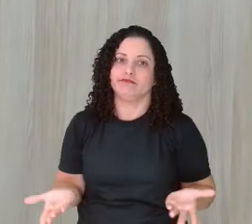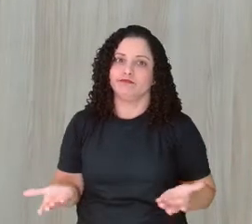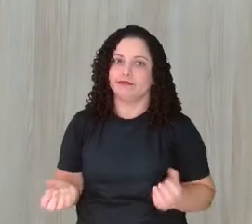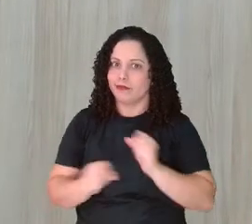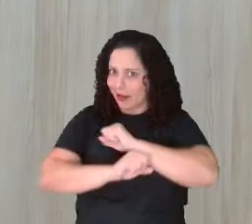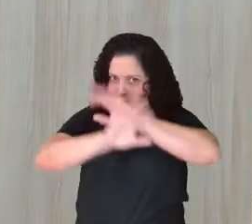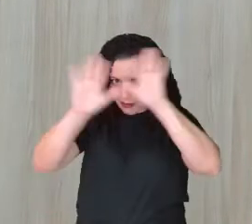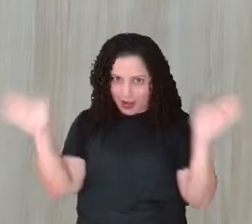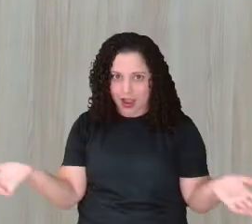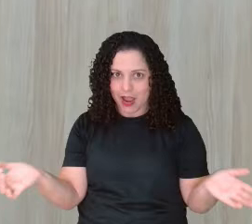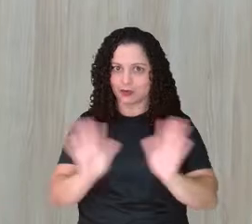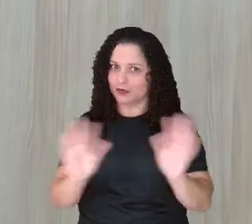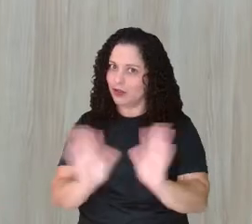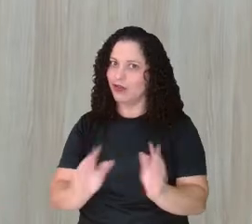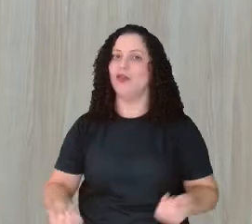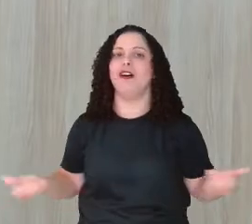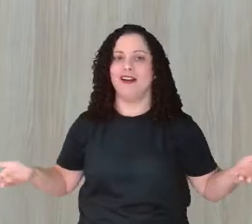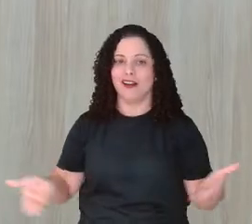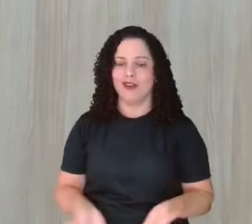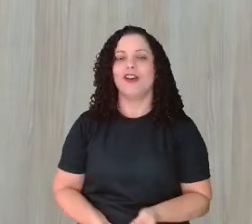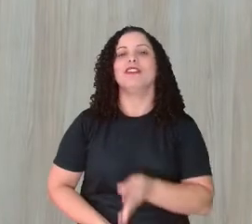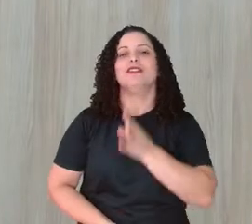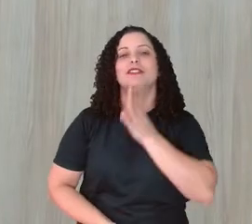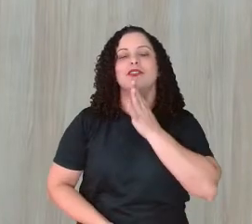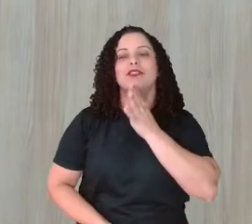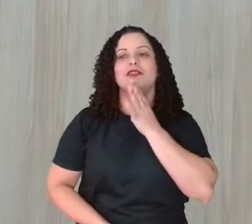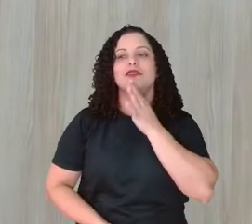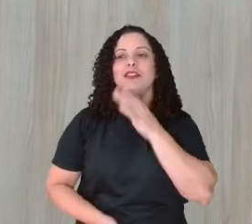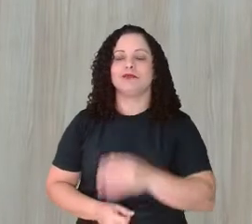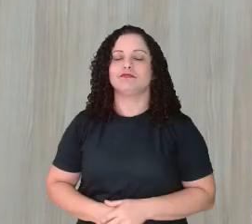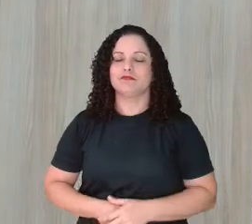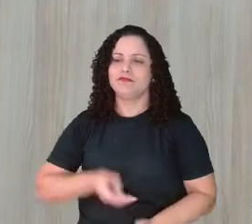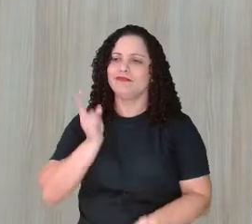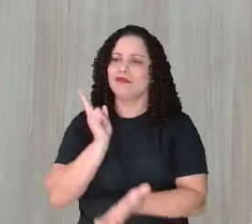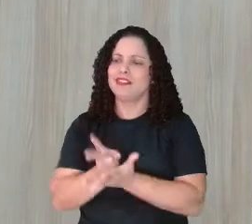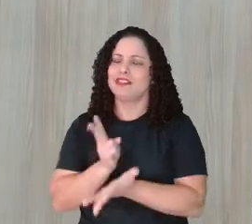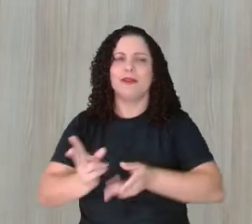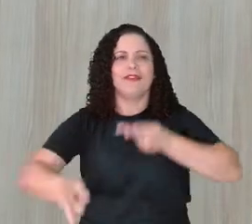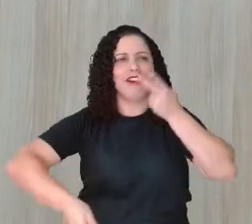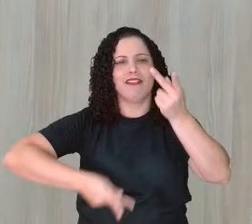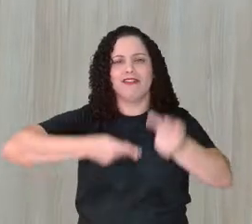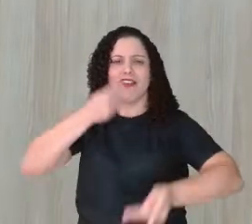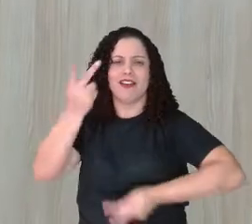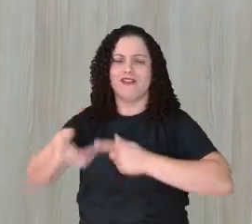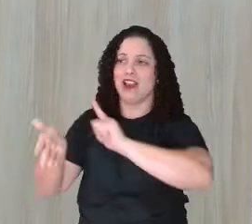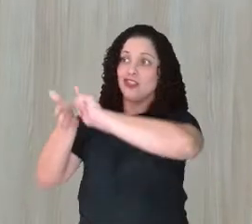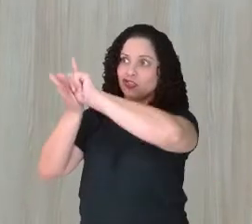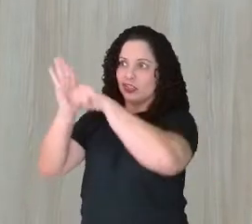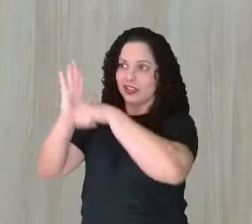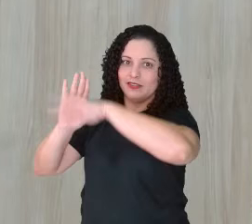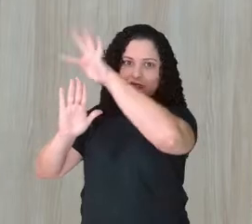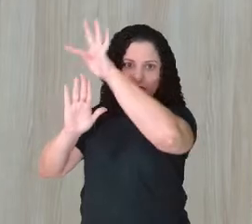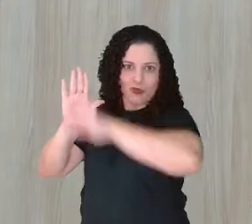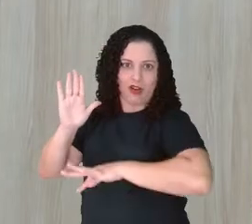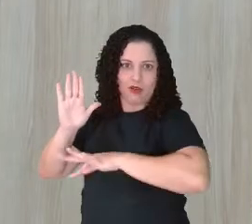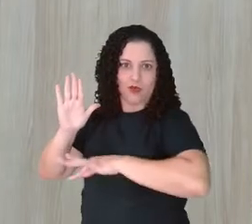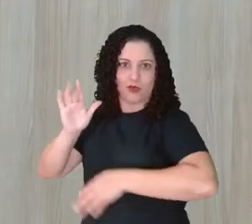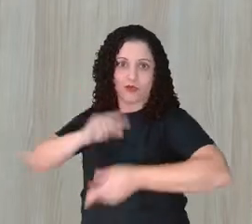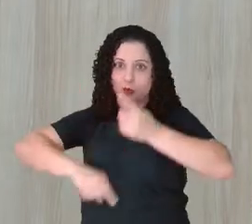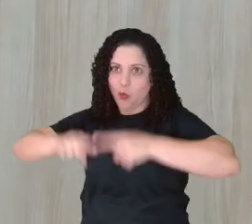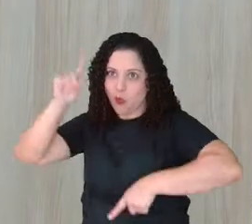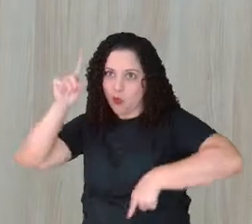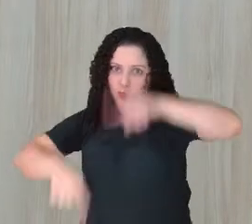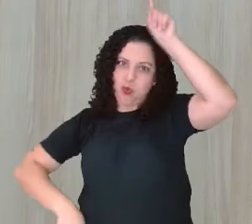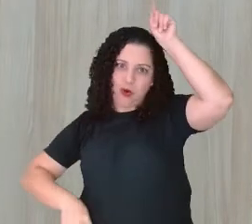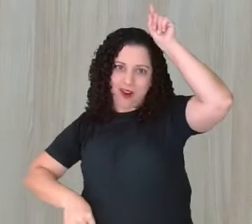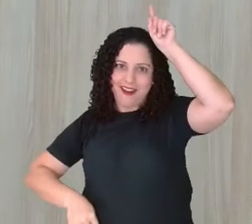gente vai ver agora. A gente fala o tempo todo de gênero textual. Houve uma virada